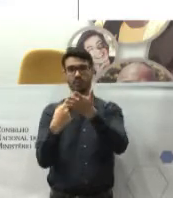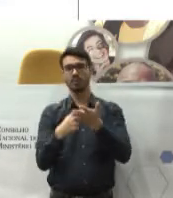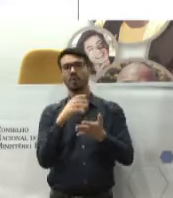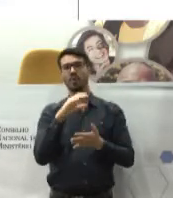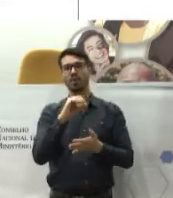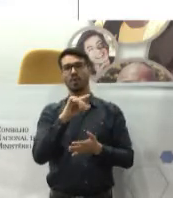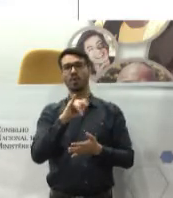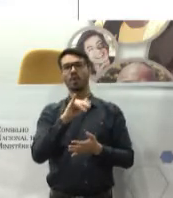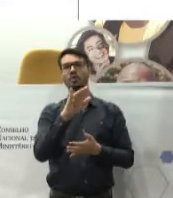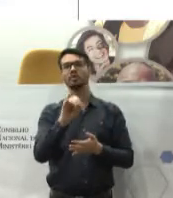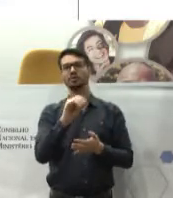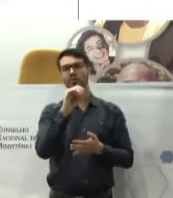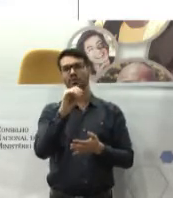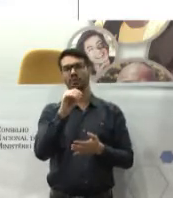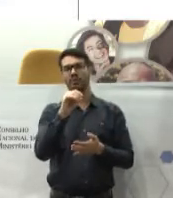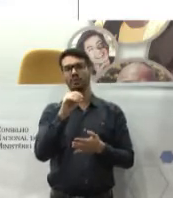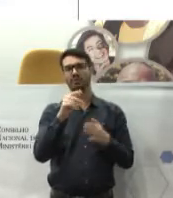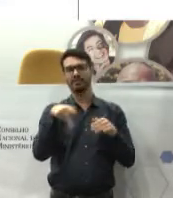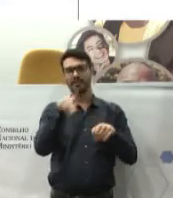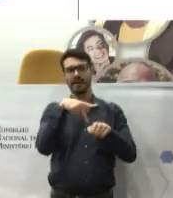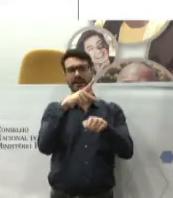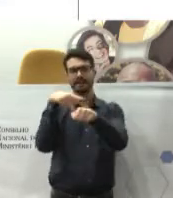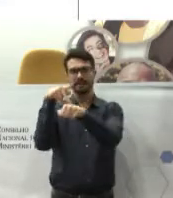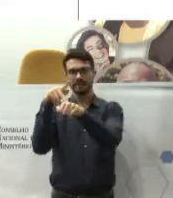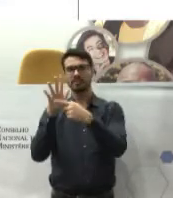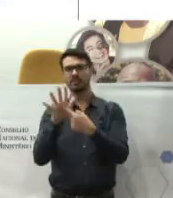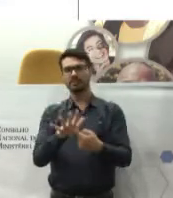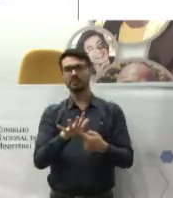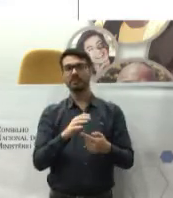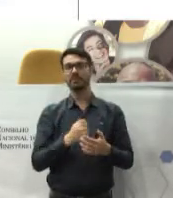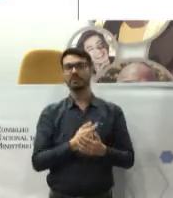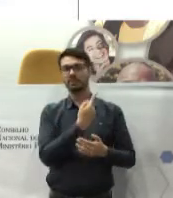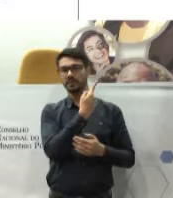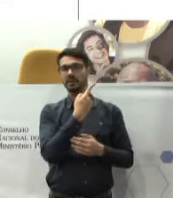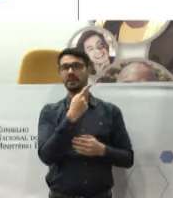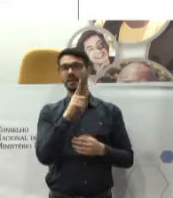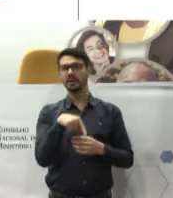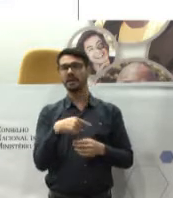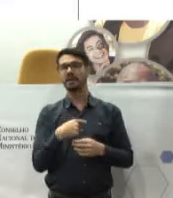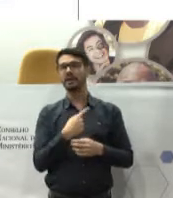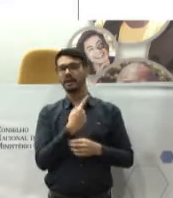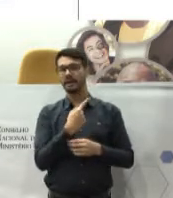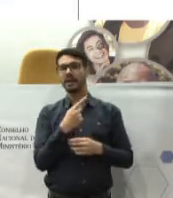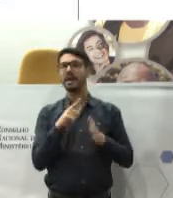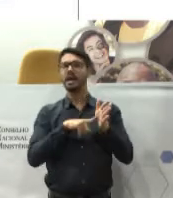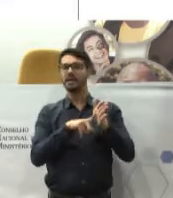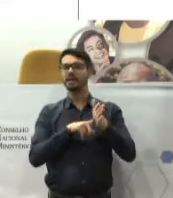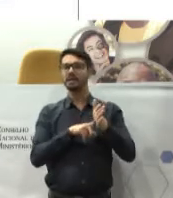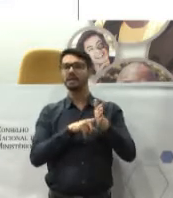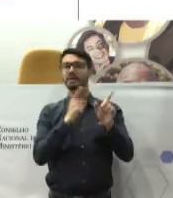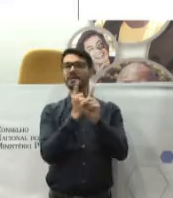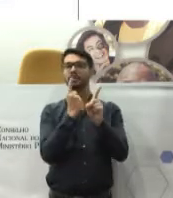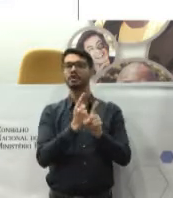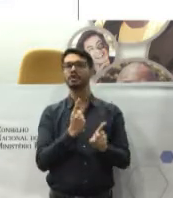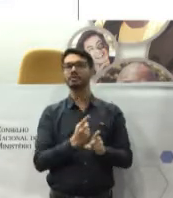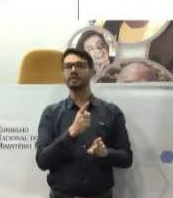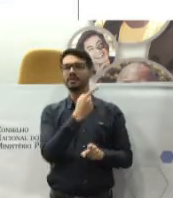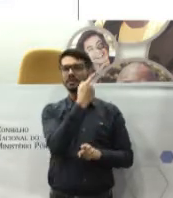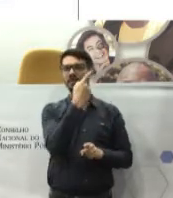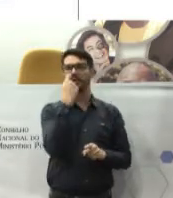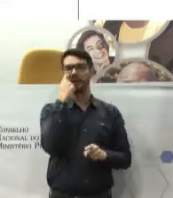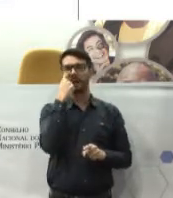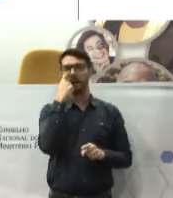dá. Hoje, o problema de saúde, portanto, é uma entidade nosológica, né? É problema